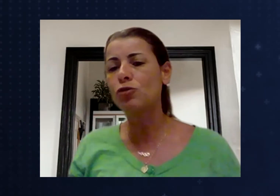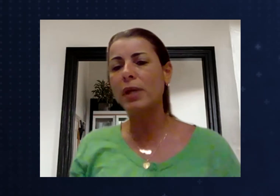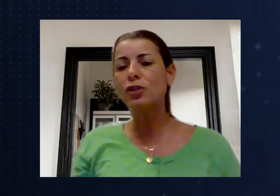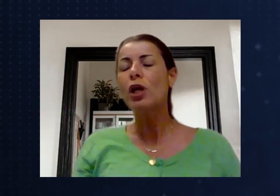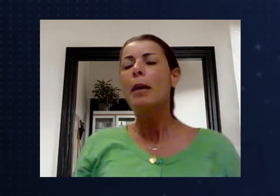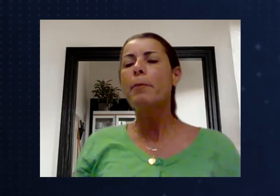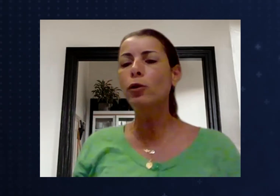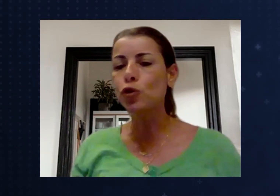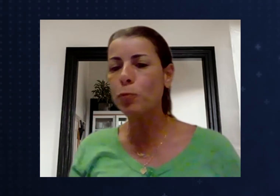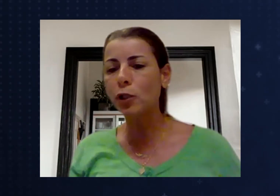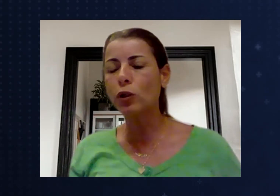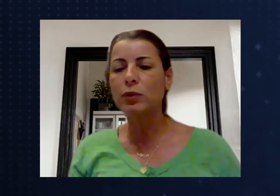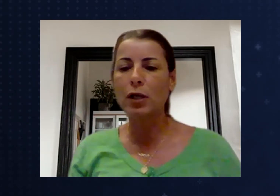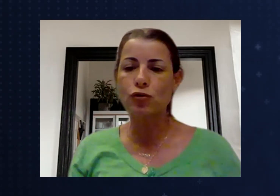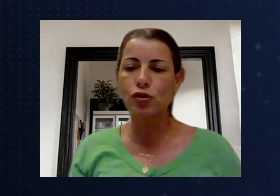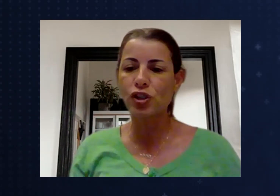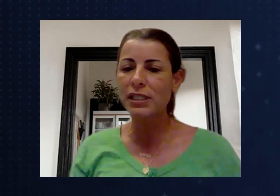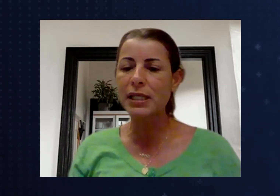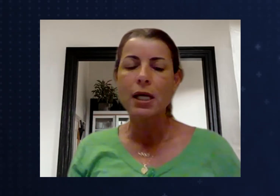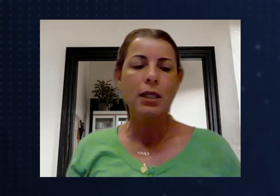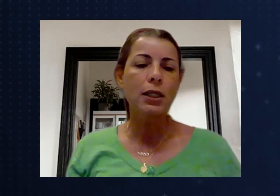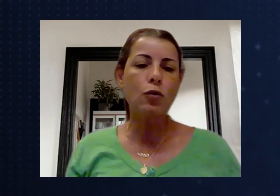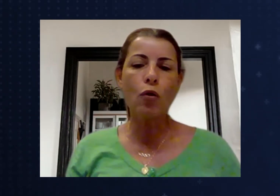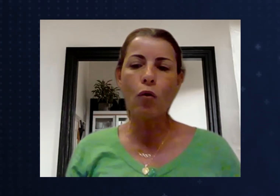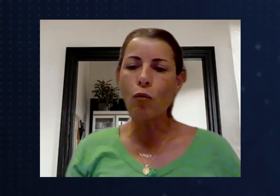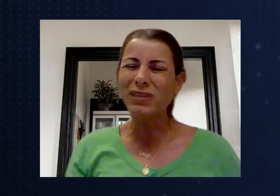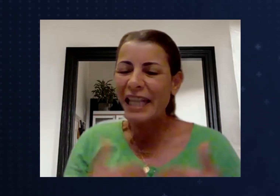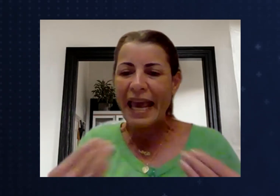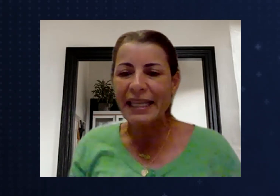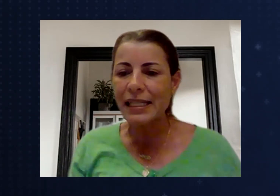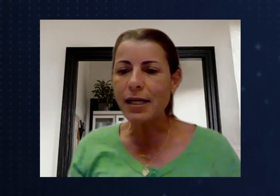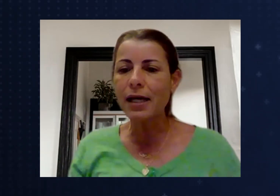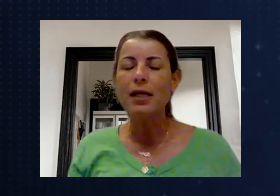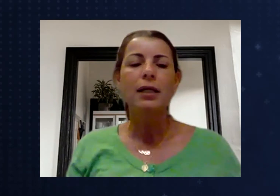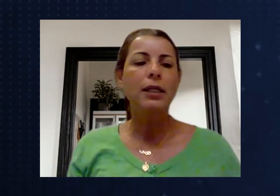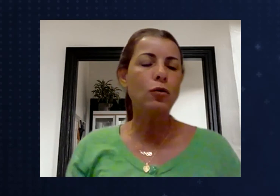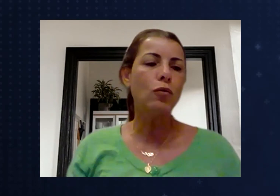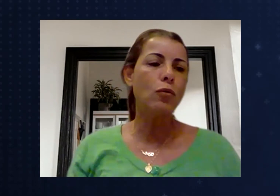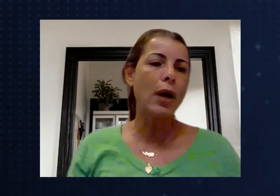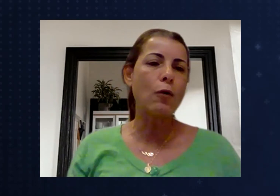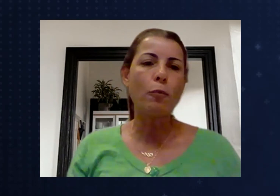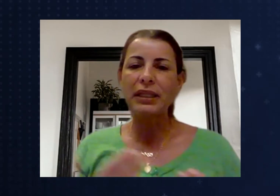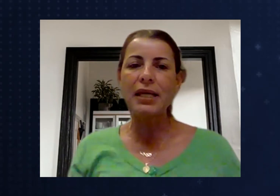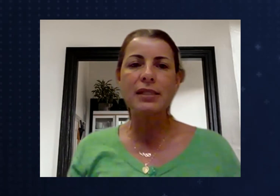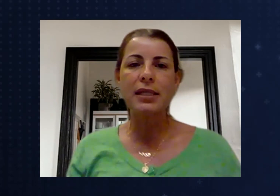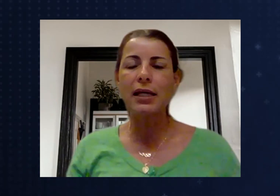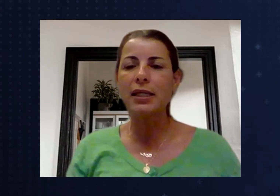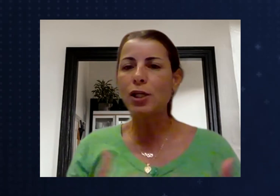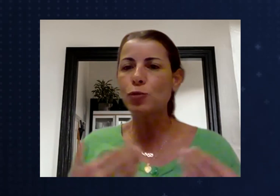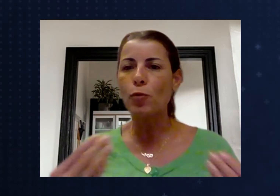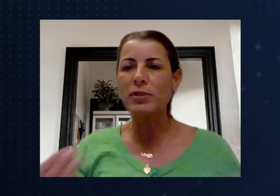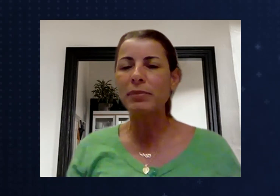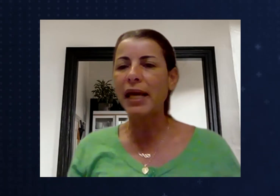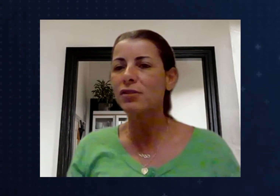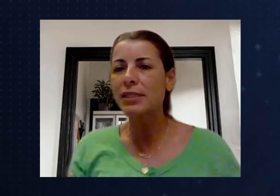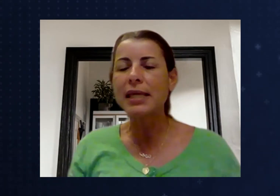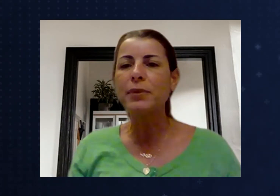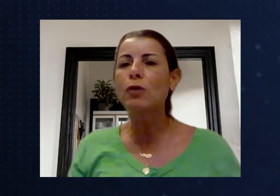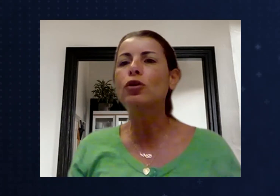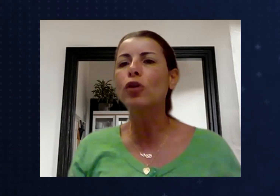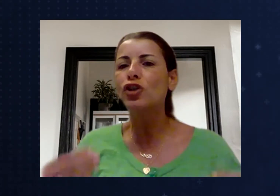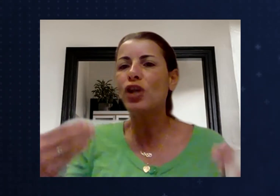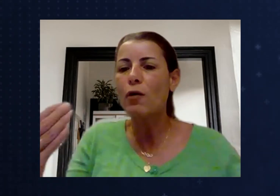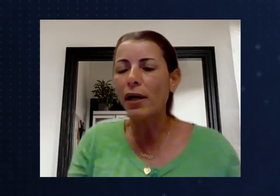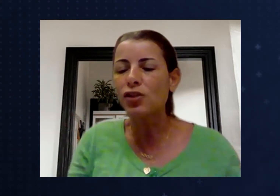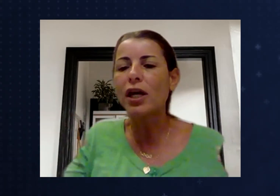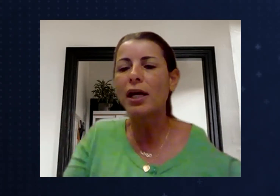rechaçado, evidentemente, pelo Superior Tribunal de Justiça, que com técnica, que com a competência e responsabilidade